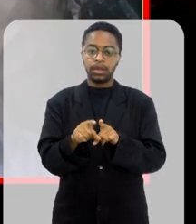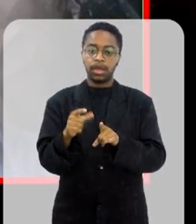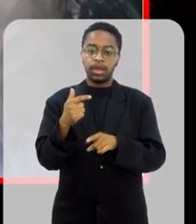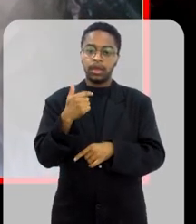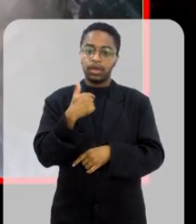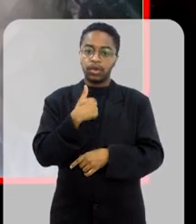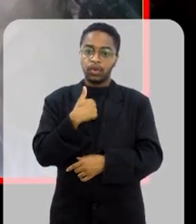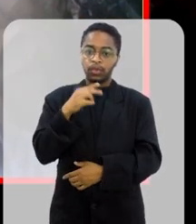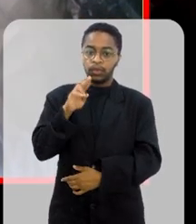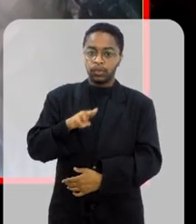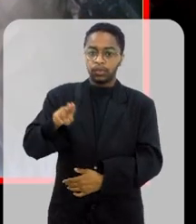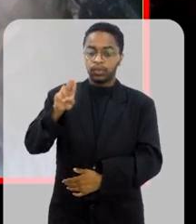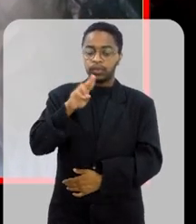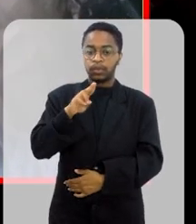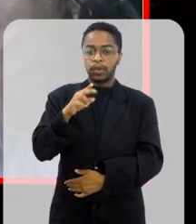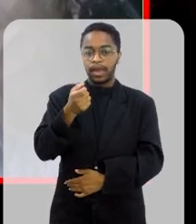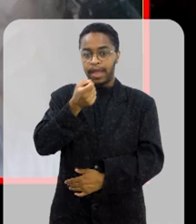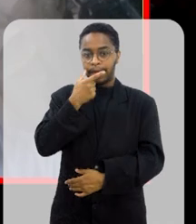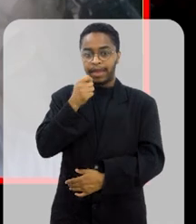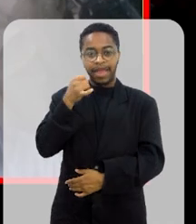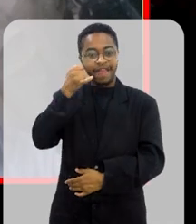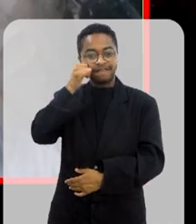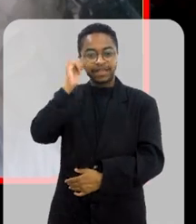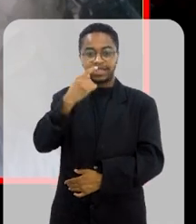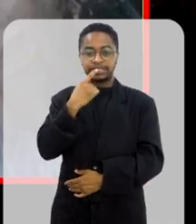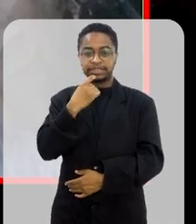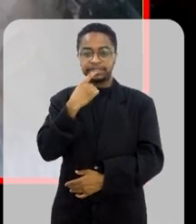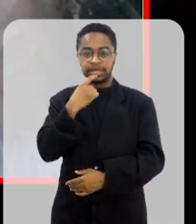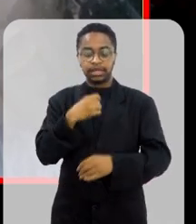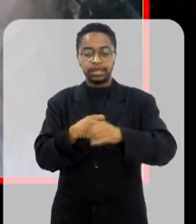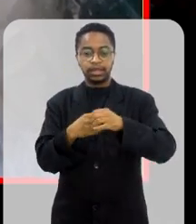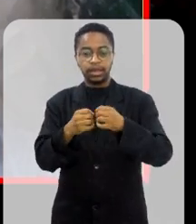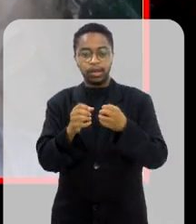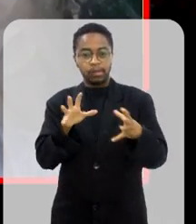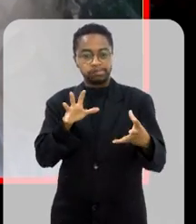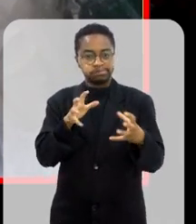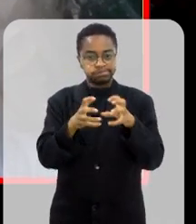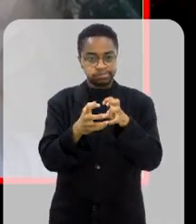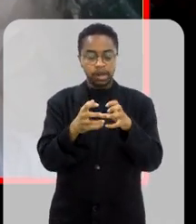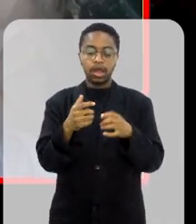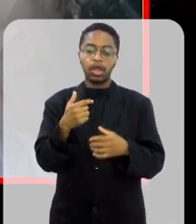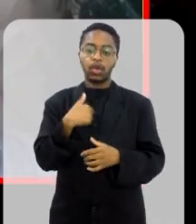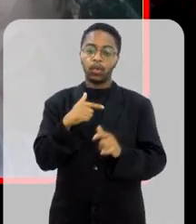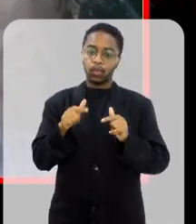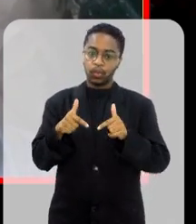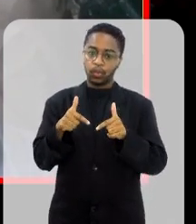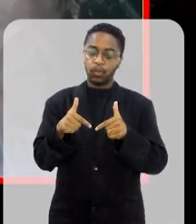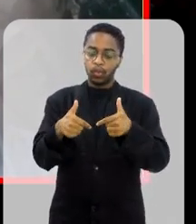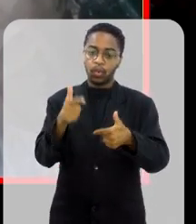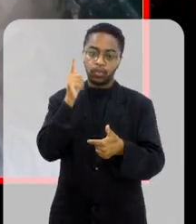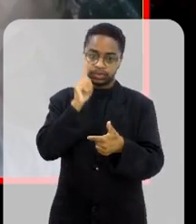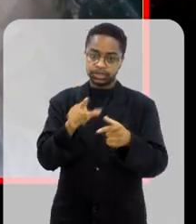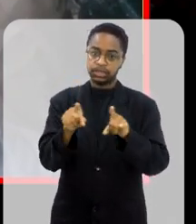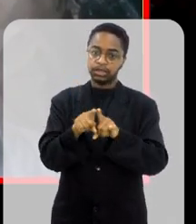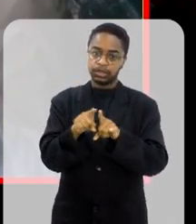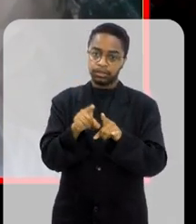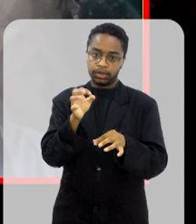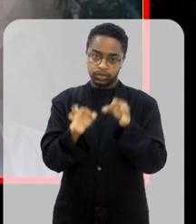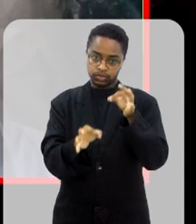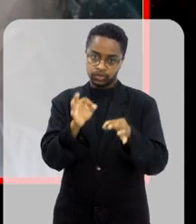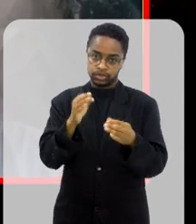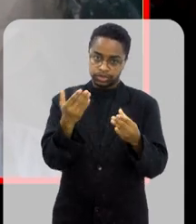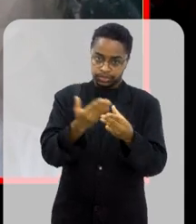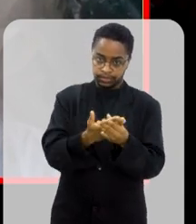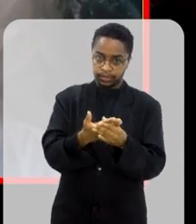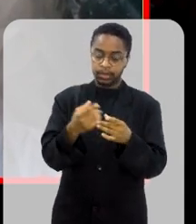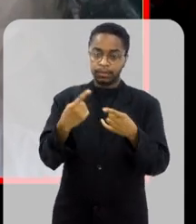Inclusive, eu também faço uso de anticoagulante também, com uma ação judicial que eu também consegui também pelo município, que é